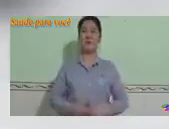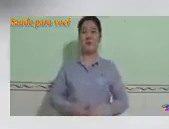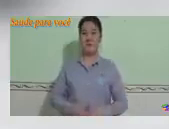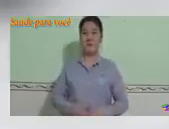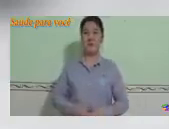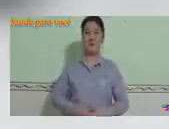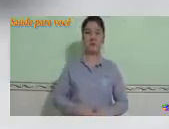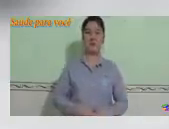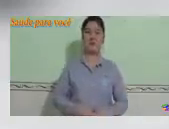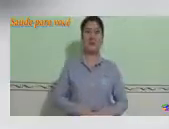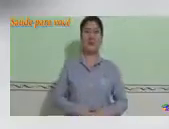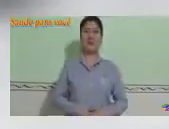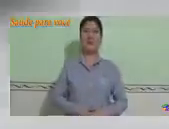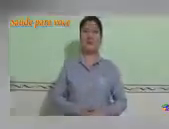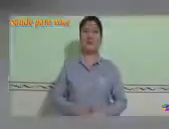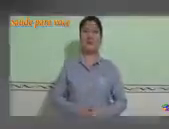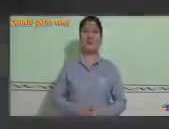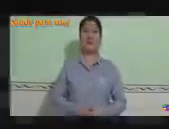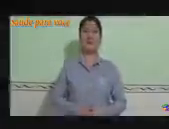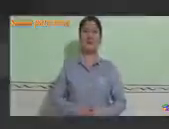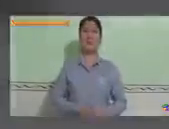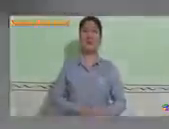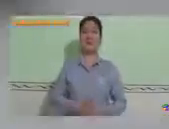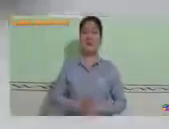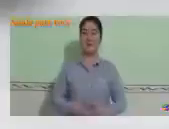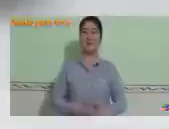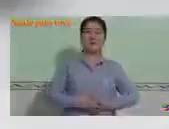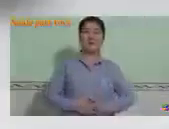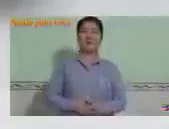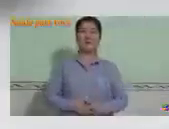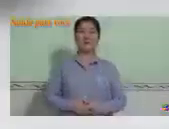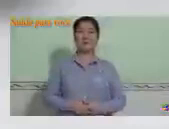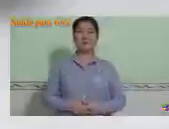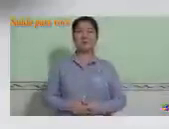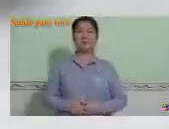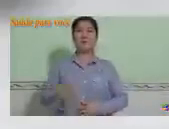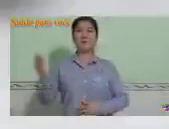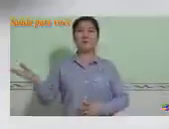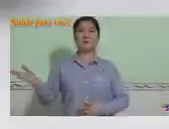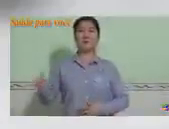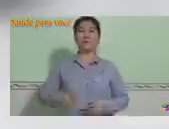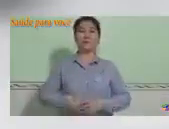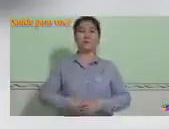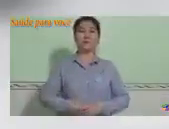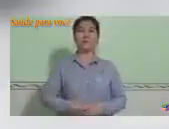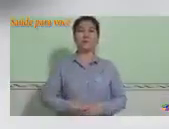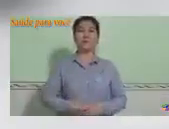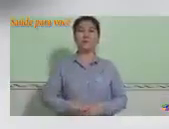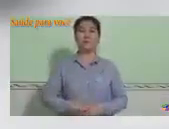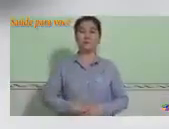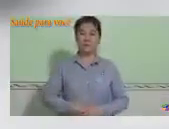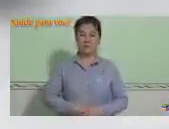e protetor das células no organismo, vírgula, trazendo os seguintes benefícios. 2.0 acento circunflexo